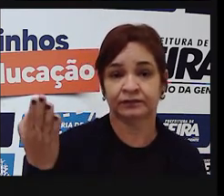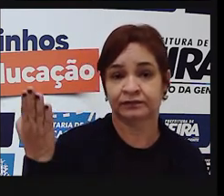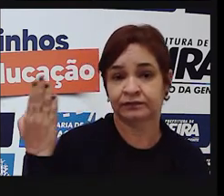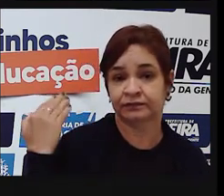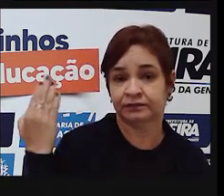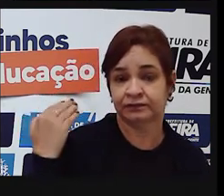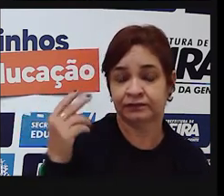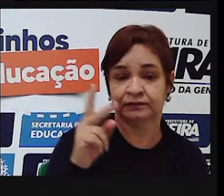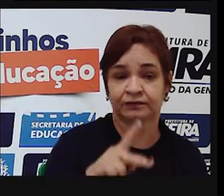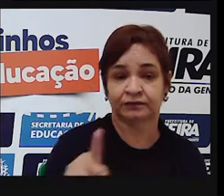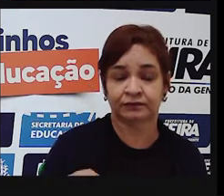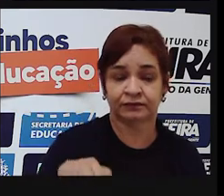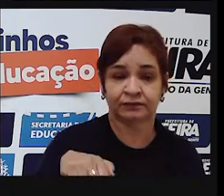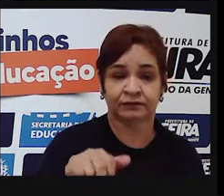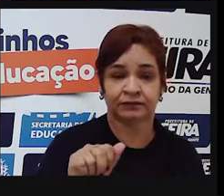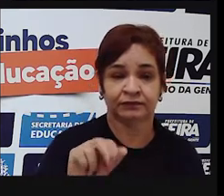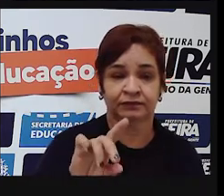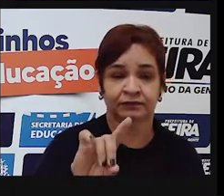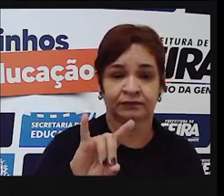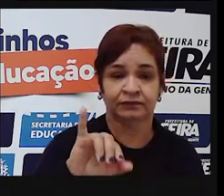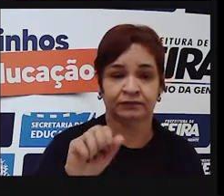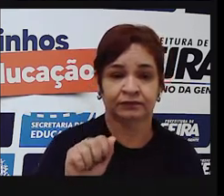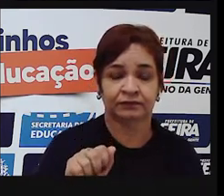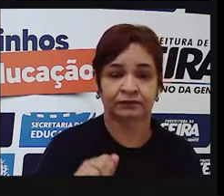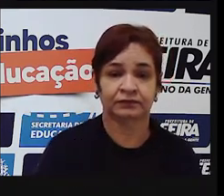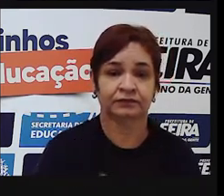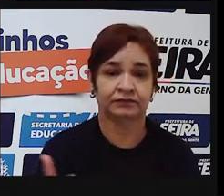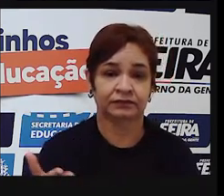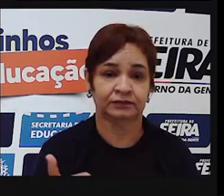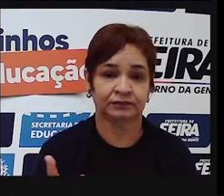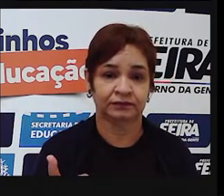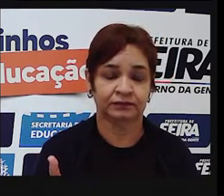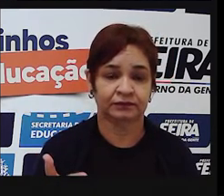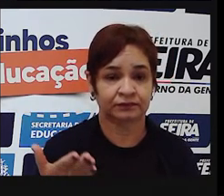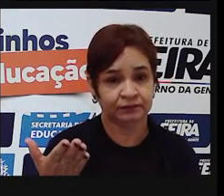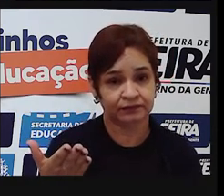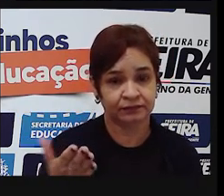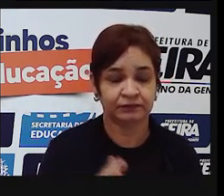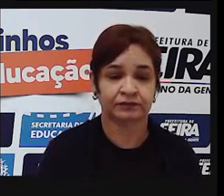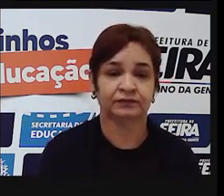Pro Nádia, mas quem vai ministrar ela para vocês hoje sou eu.